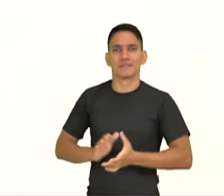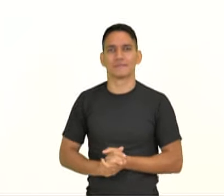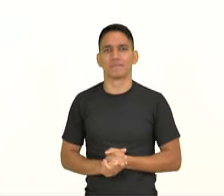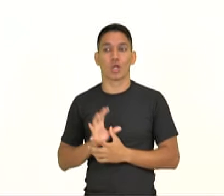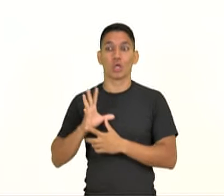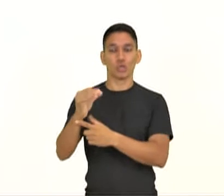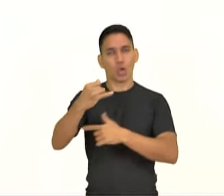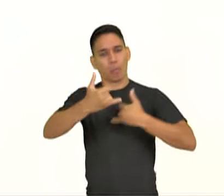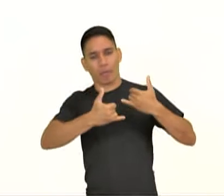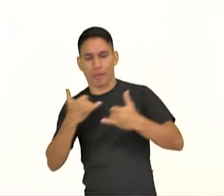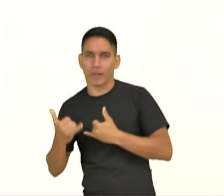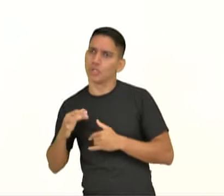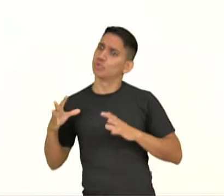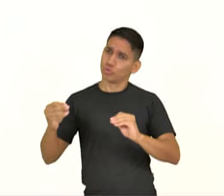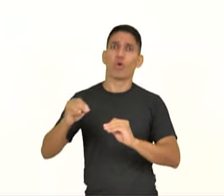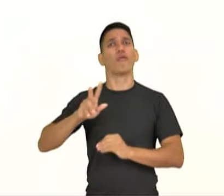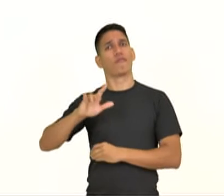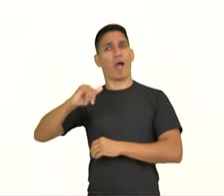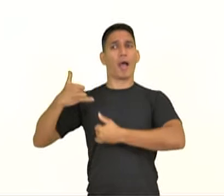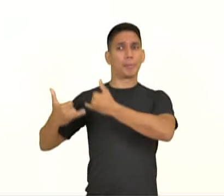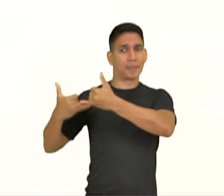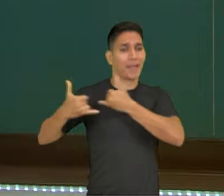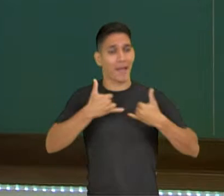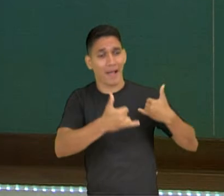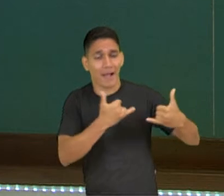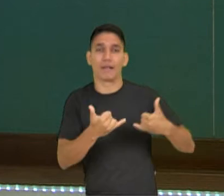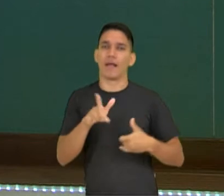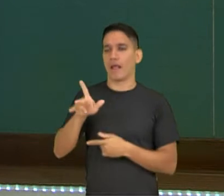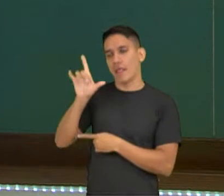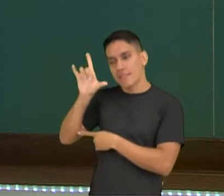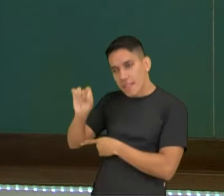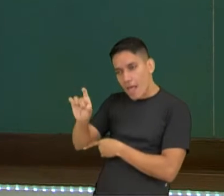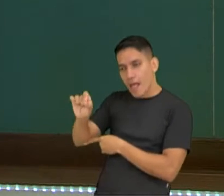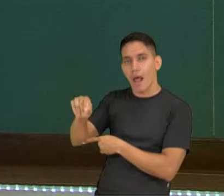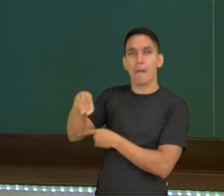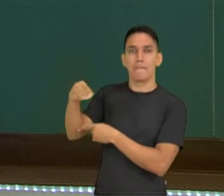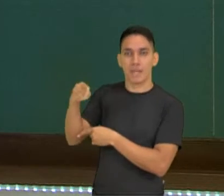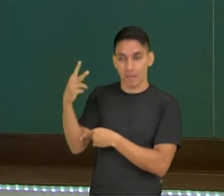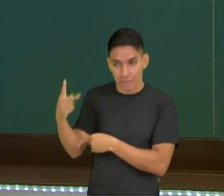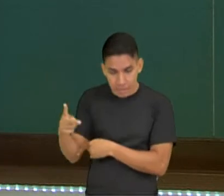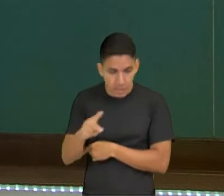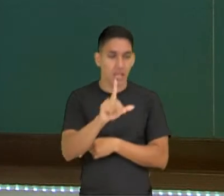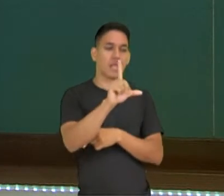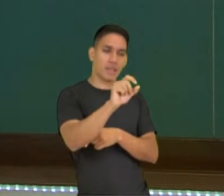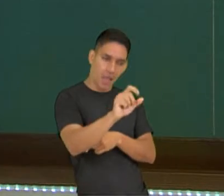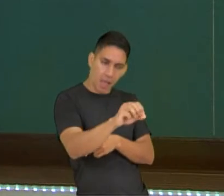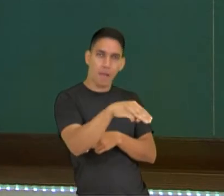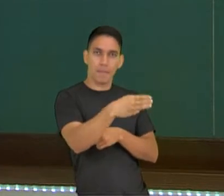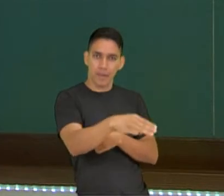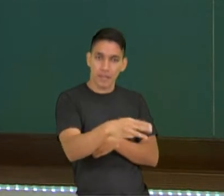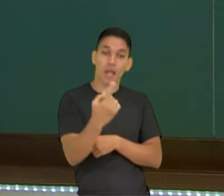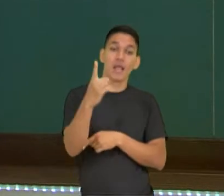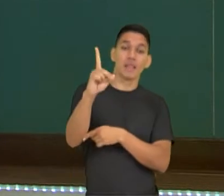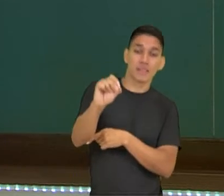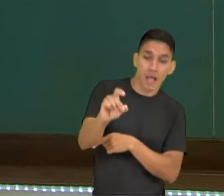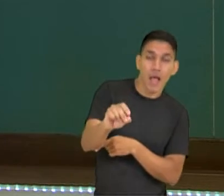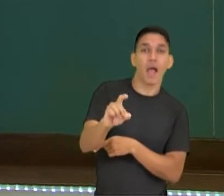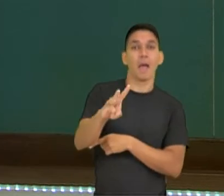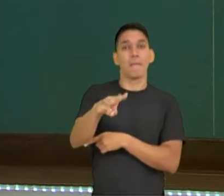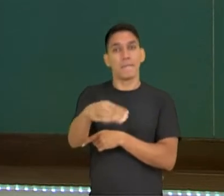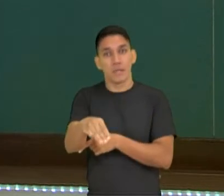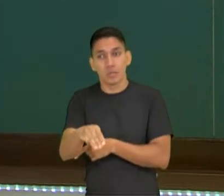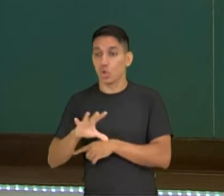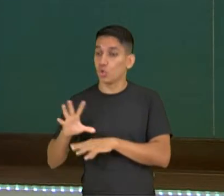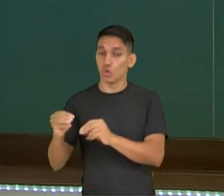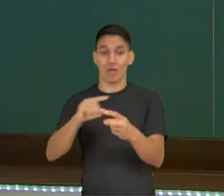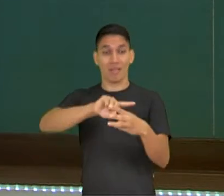agora há pouco, todos vão jogar. Então vai ser 10 minutos para esse jogo, 10 minutos para o outro e 10 minutos para o outro. Os três grupos vão jogar o